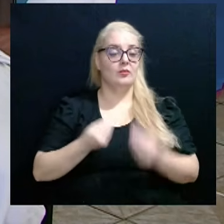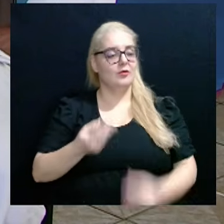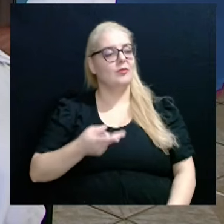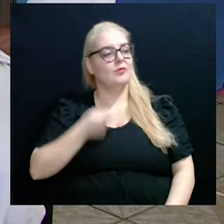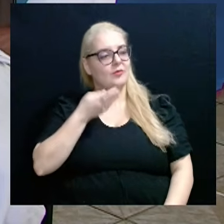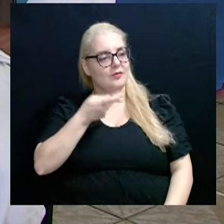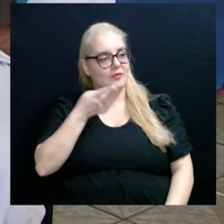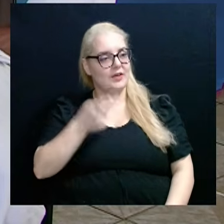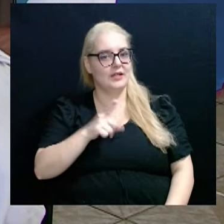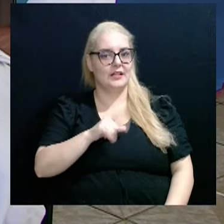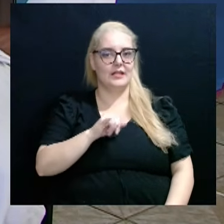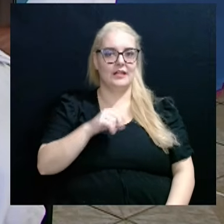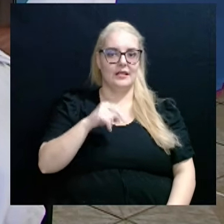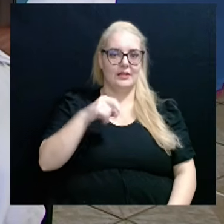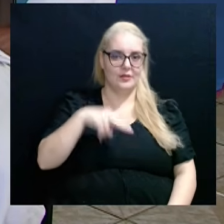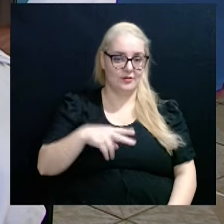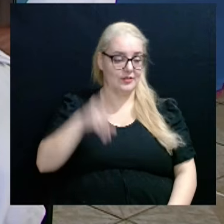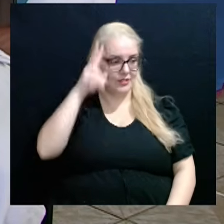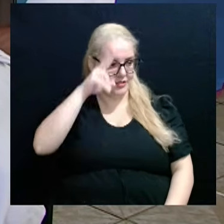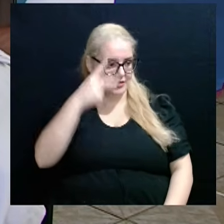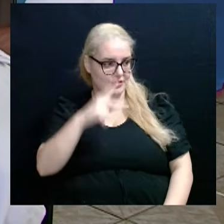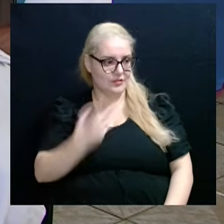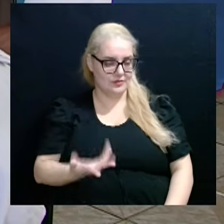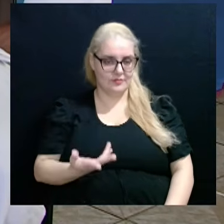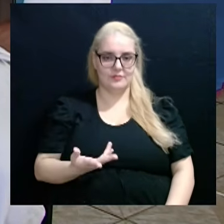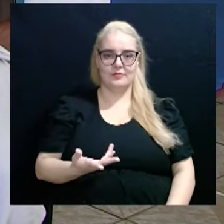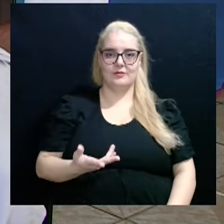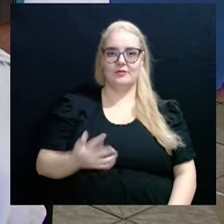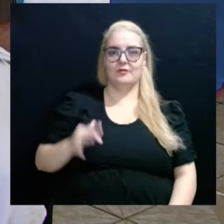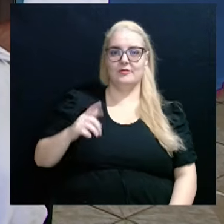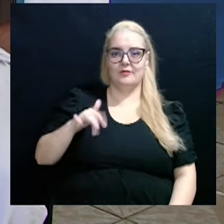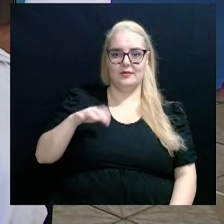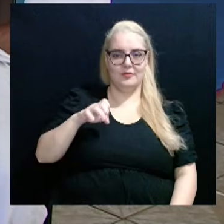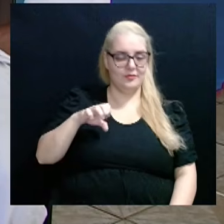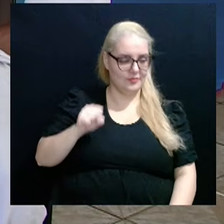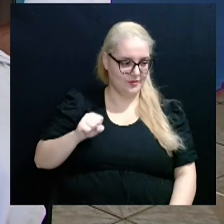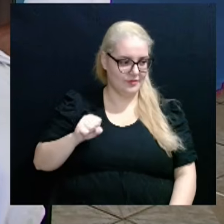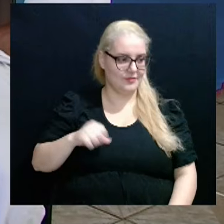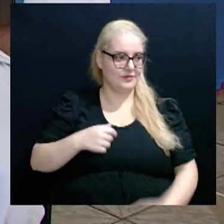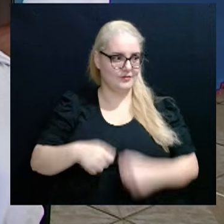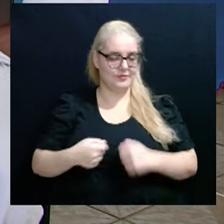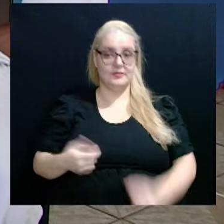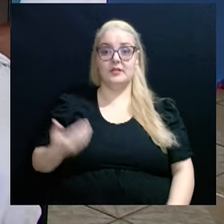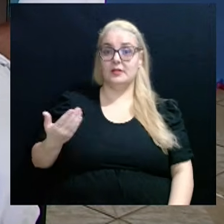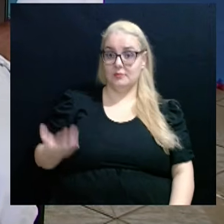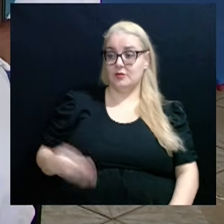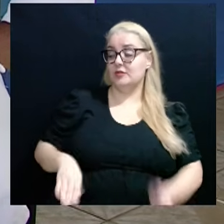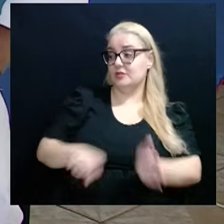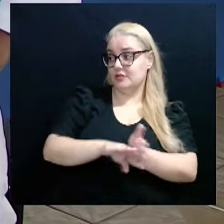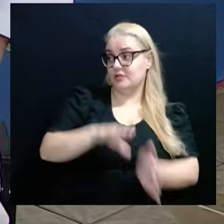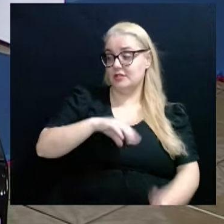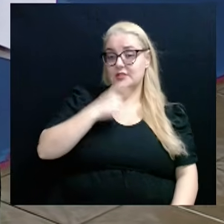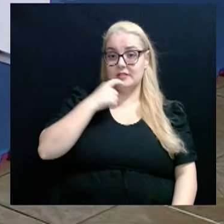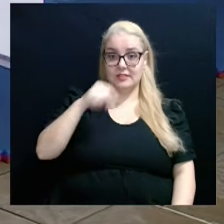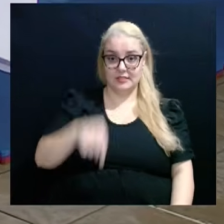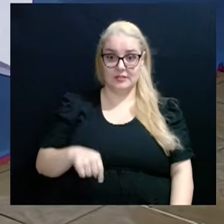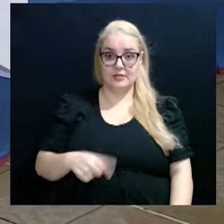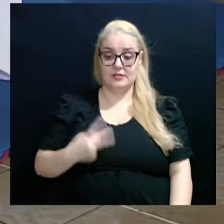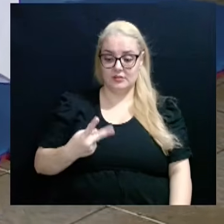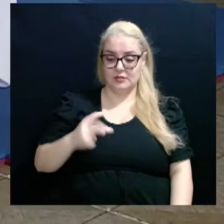sua história, né, aqui com o Falcões do Judô. Eu cheguei aqui em Campinas em 2016